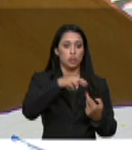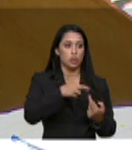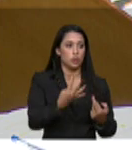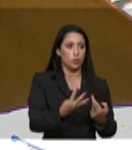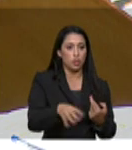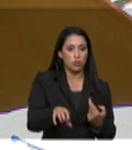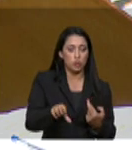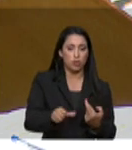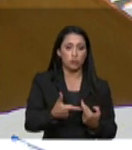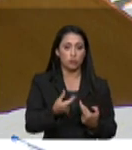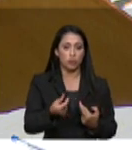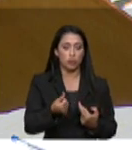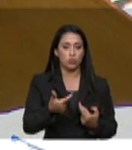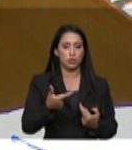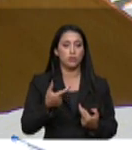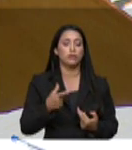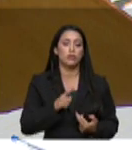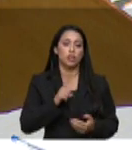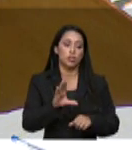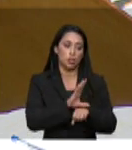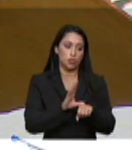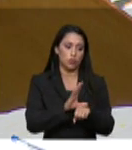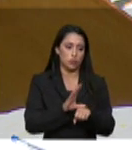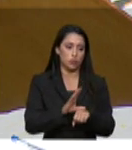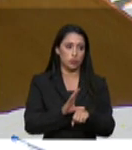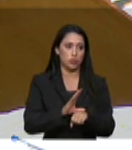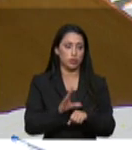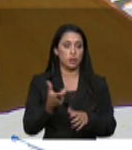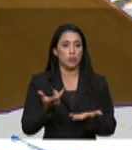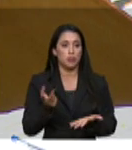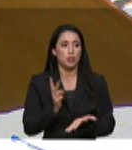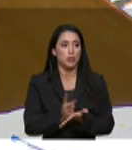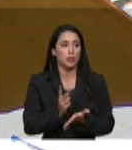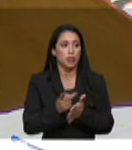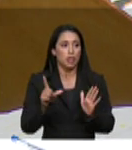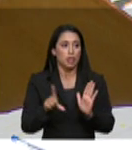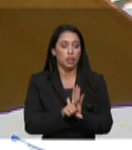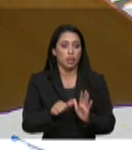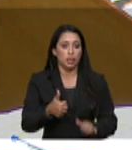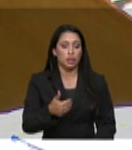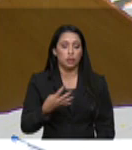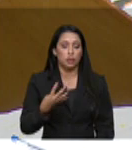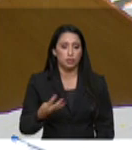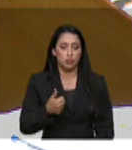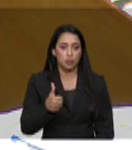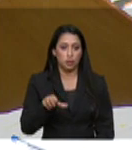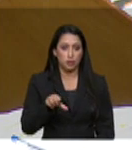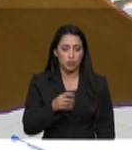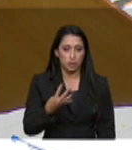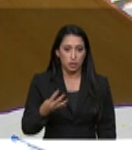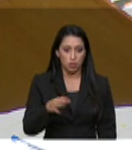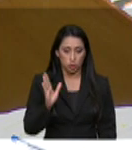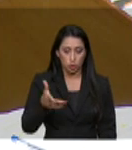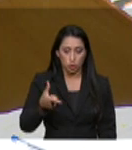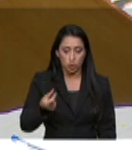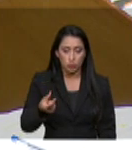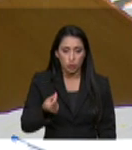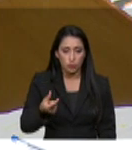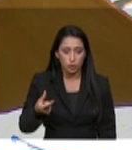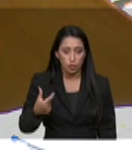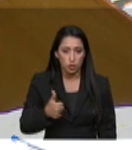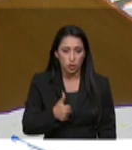e 9 e no artigo 220 da Constituição Federal mesmo que assim não fosse a lei 14197 2021 integrou